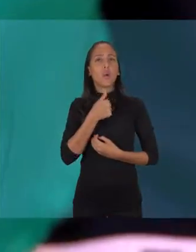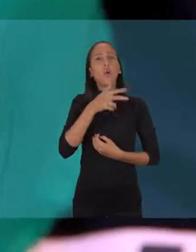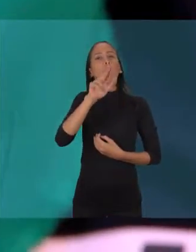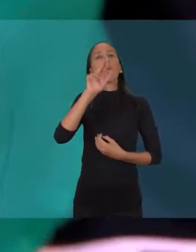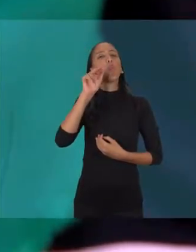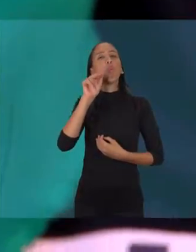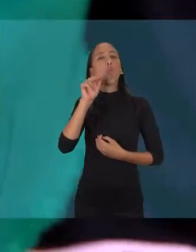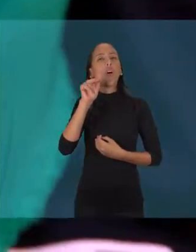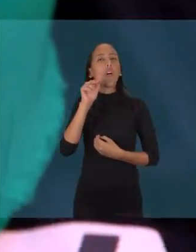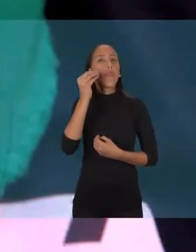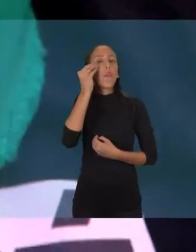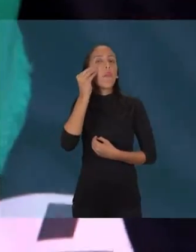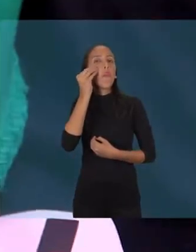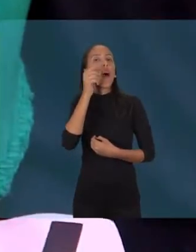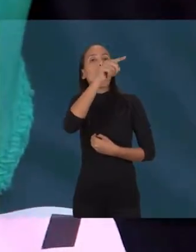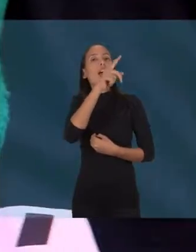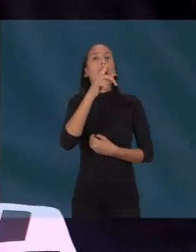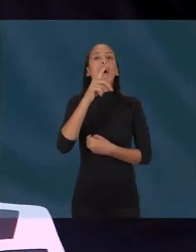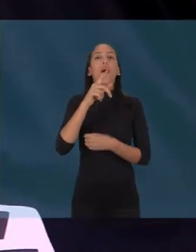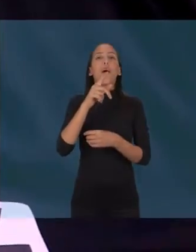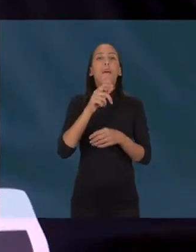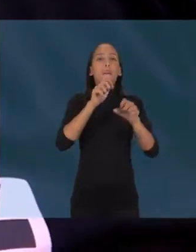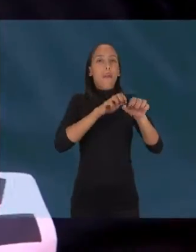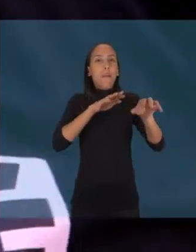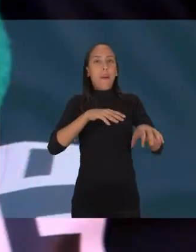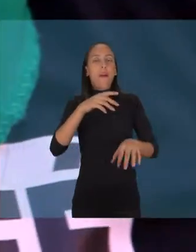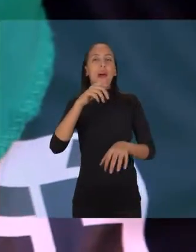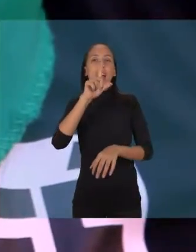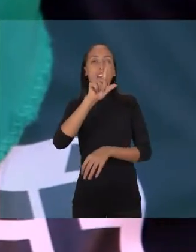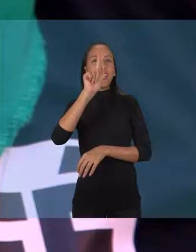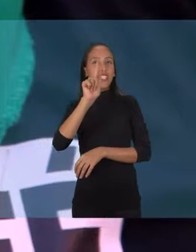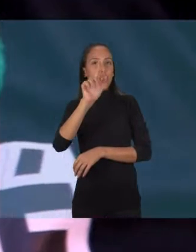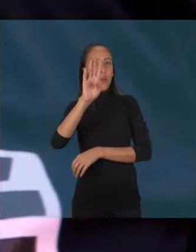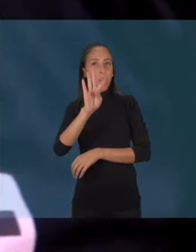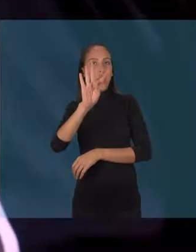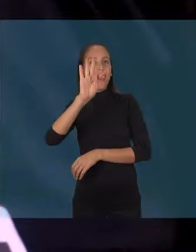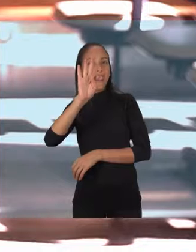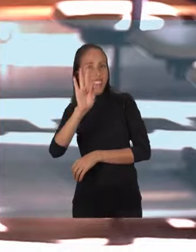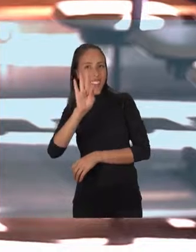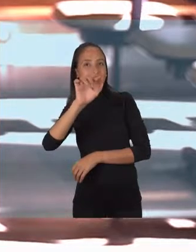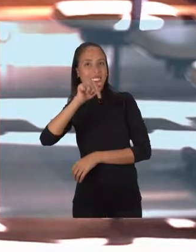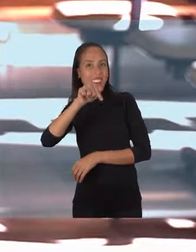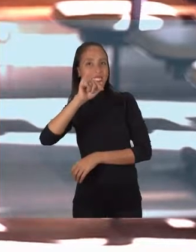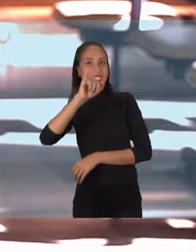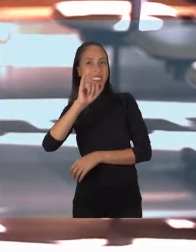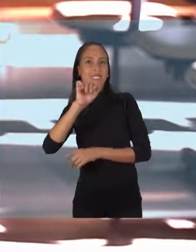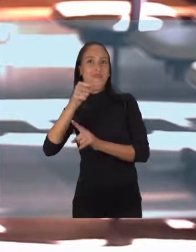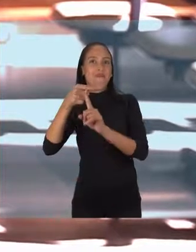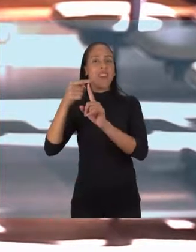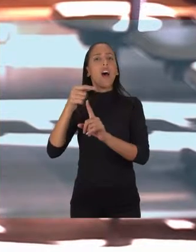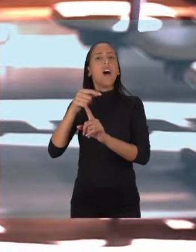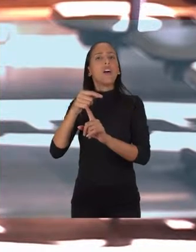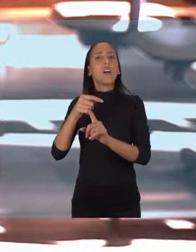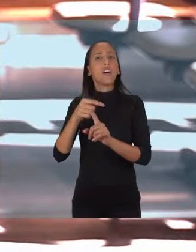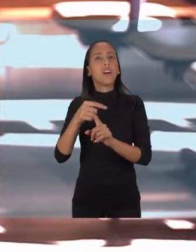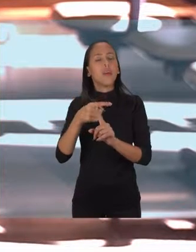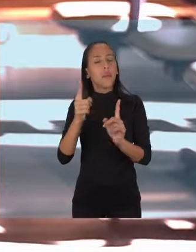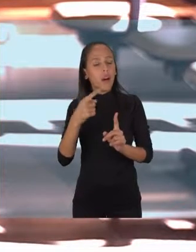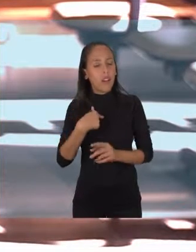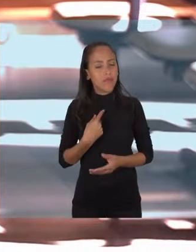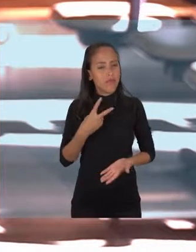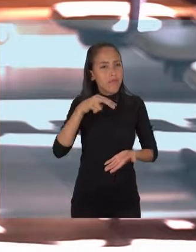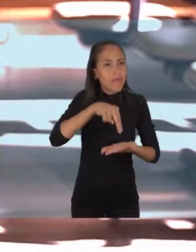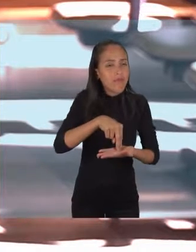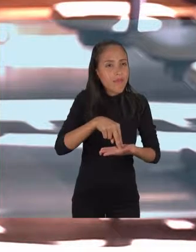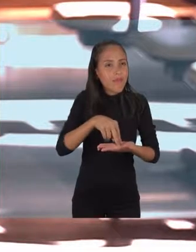parada LGBTQIA+. Mas eu sempre quis ir. E foi muito, muito bom participar desse bloco.